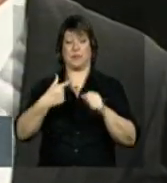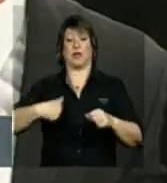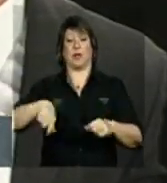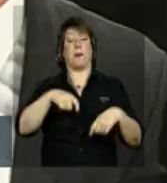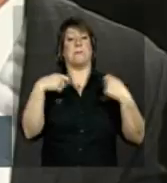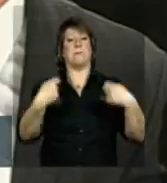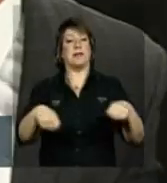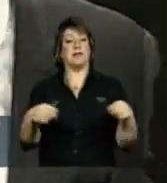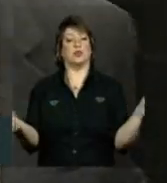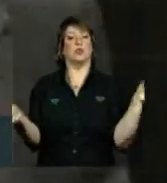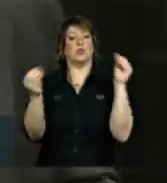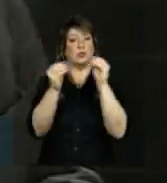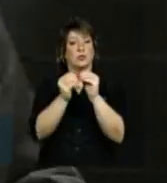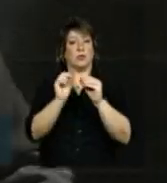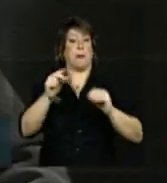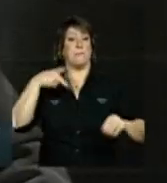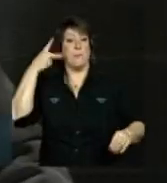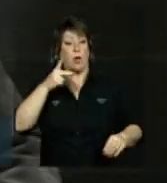à gestão.